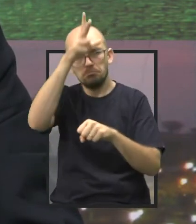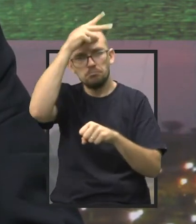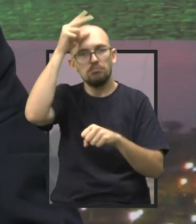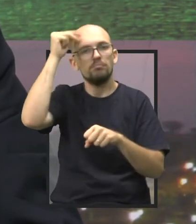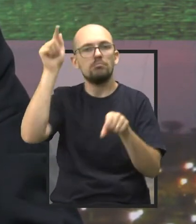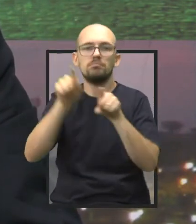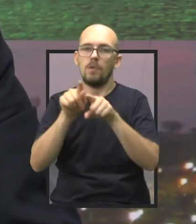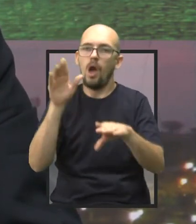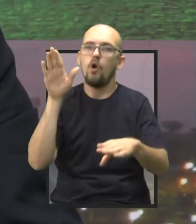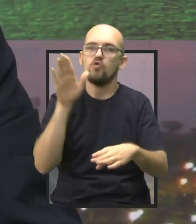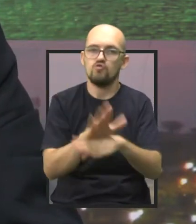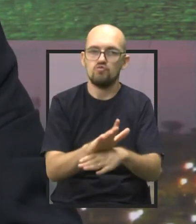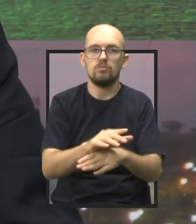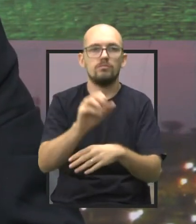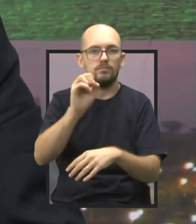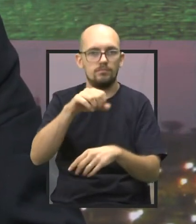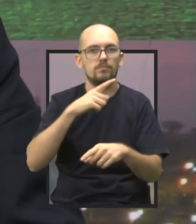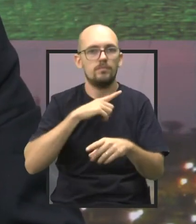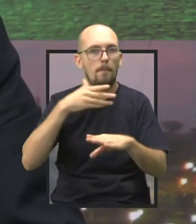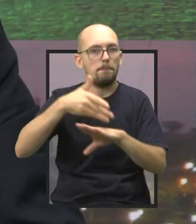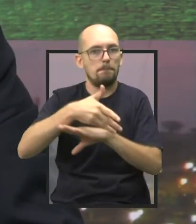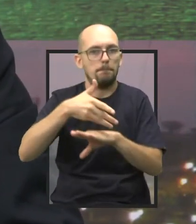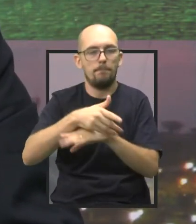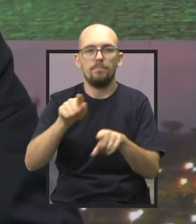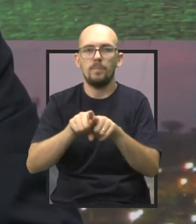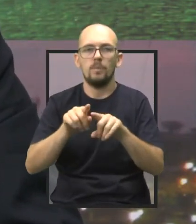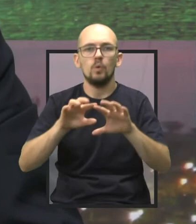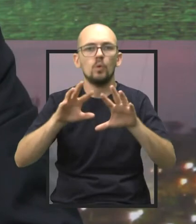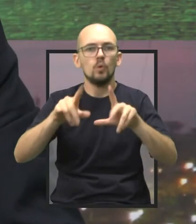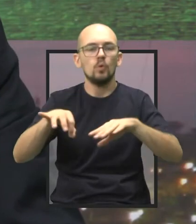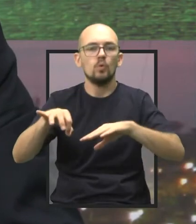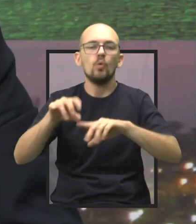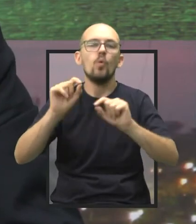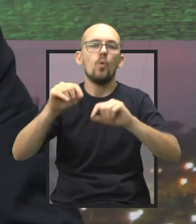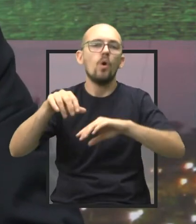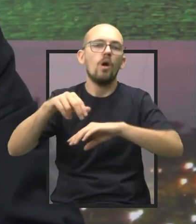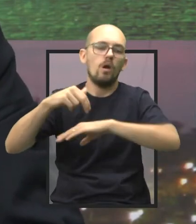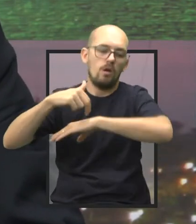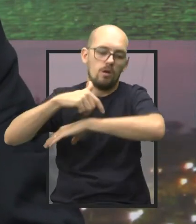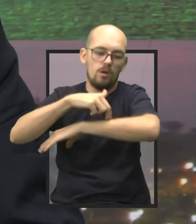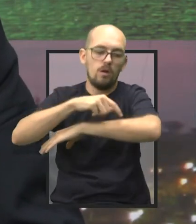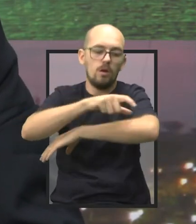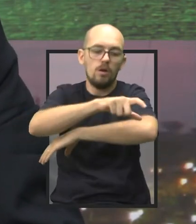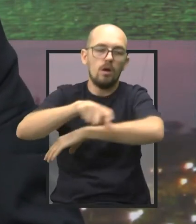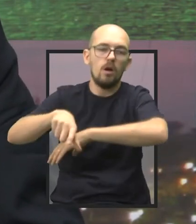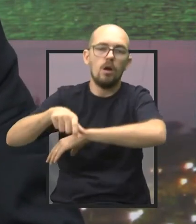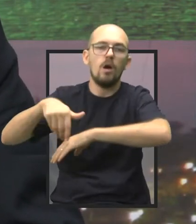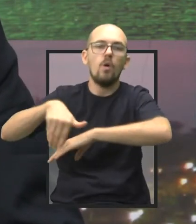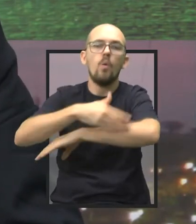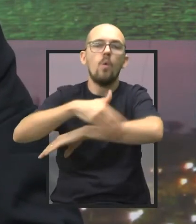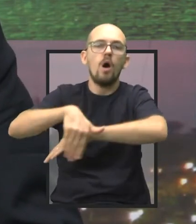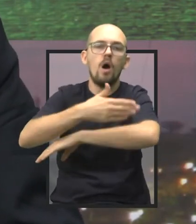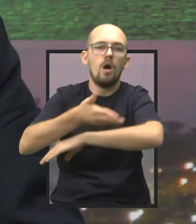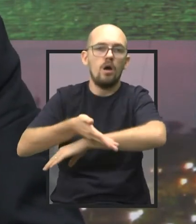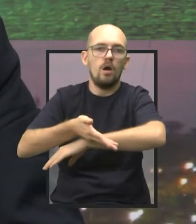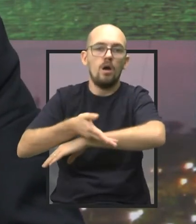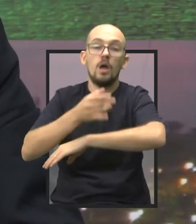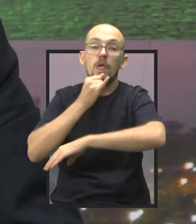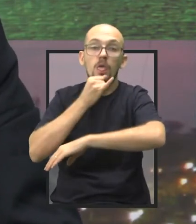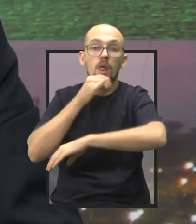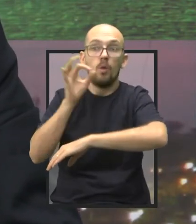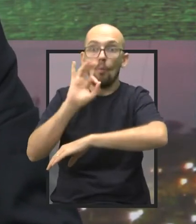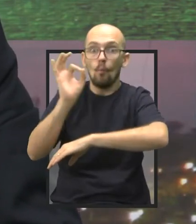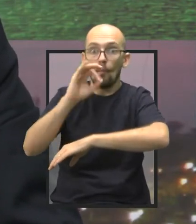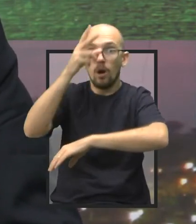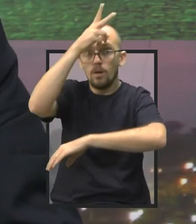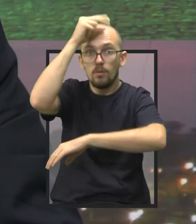sua coparticipação com relação a isso, com toda a infra também com relação ao asfalto. É a participação da Prefeitura, sem a participação da Prefeitura, também